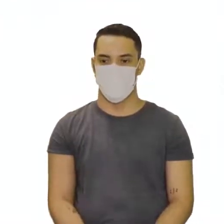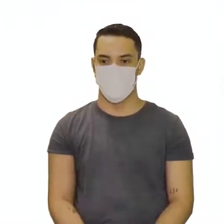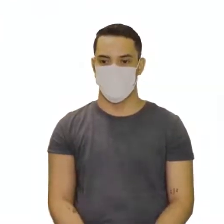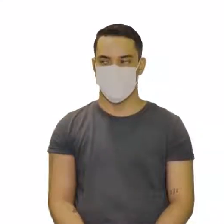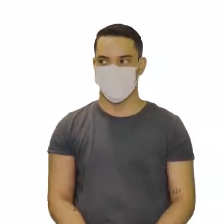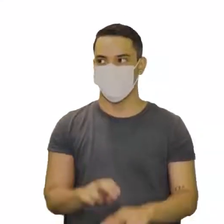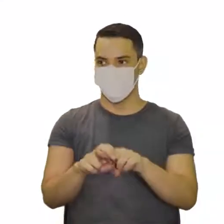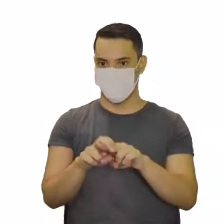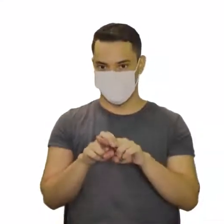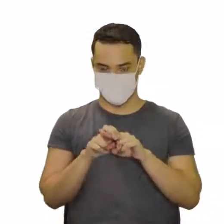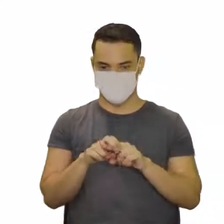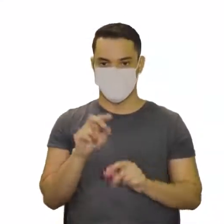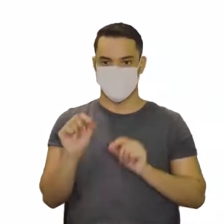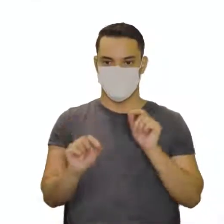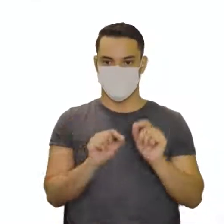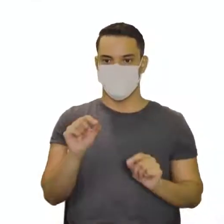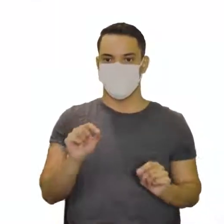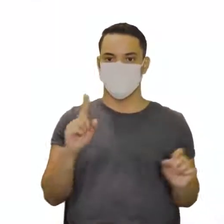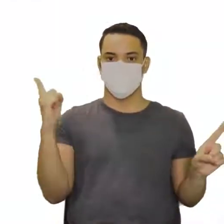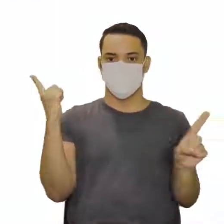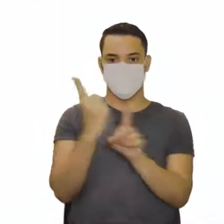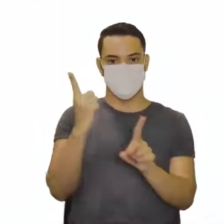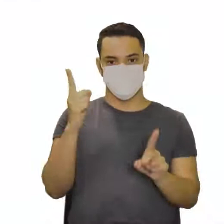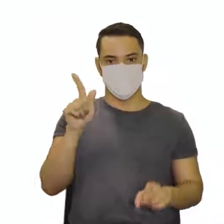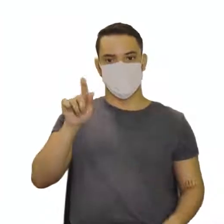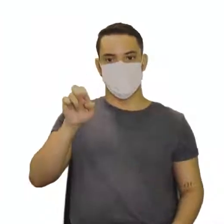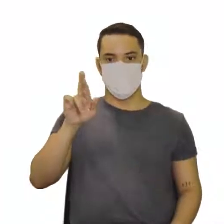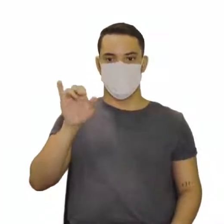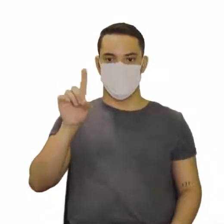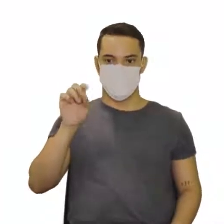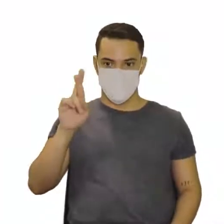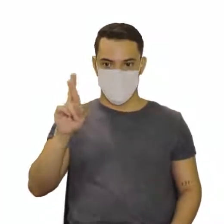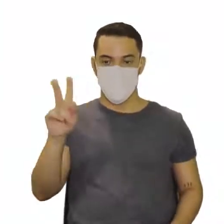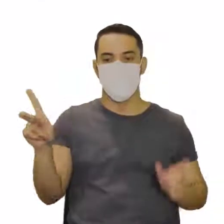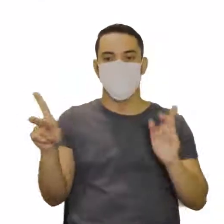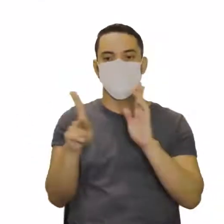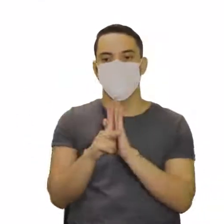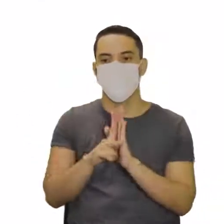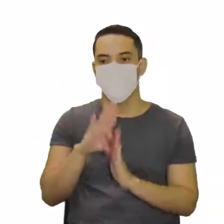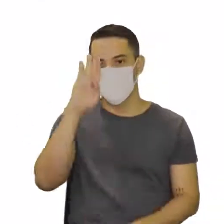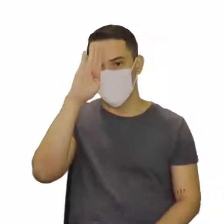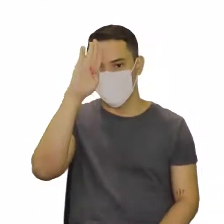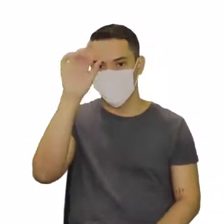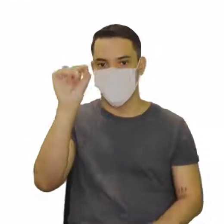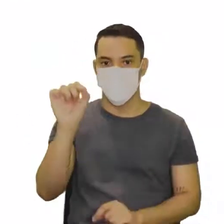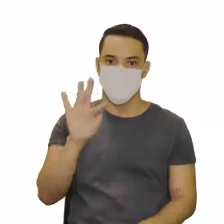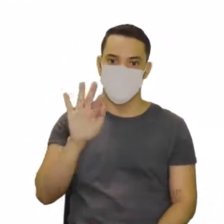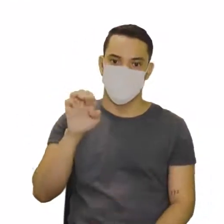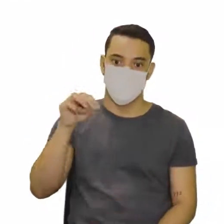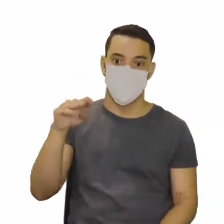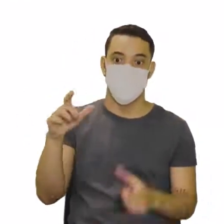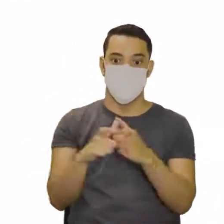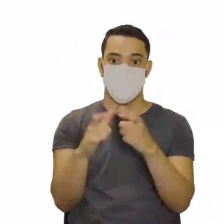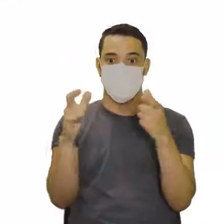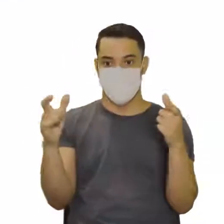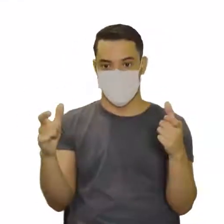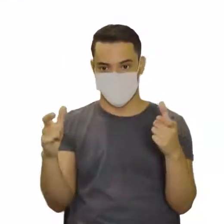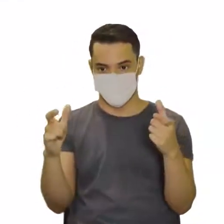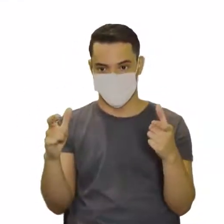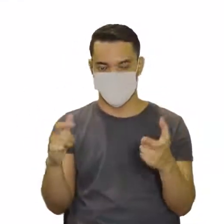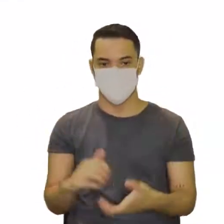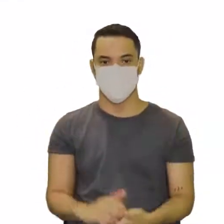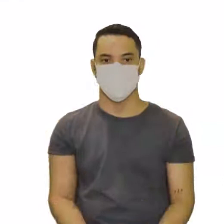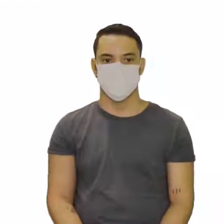nesse circuito, identificamos o gerador como elemento cuja AFEN é maior, tá?